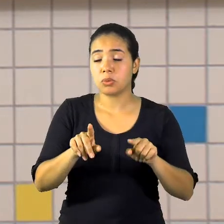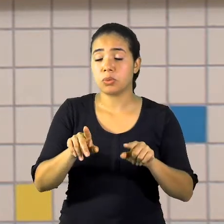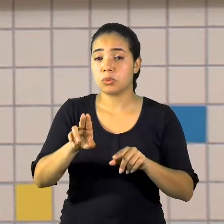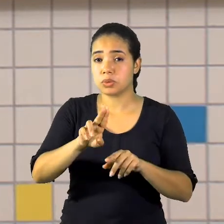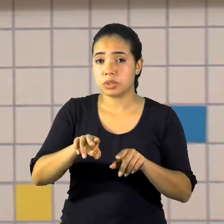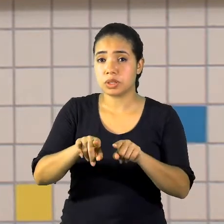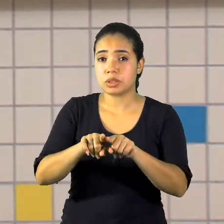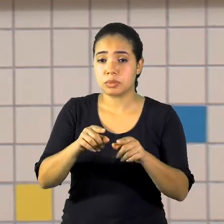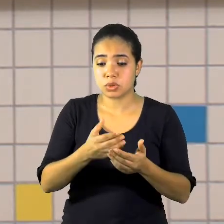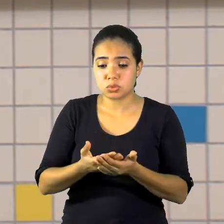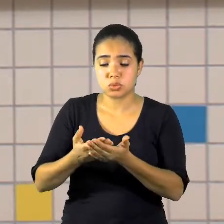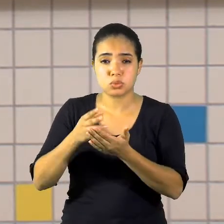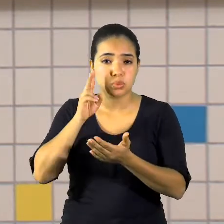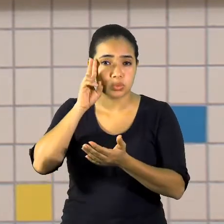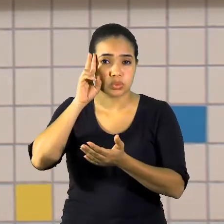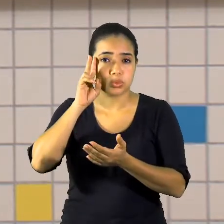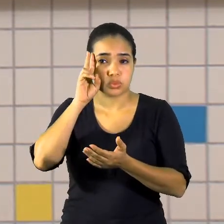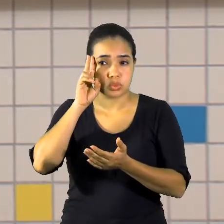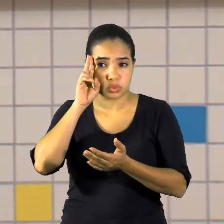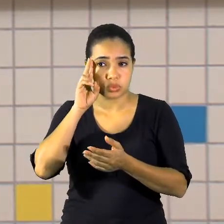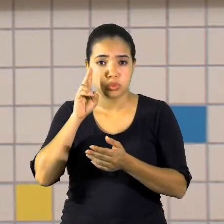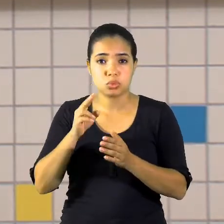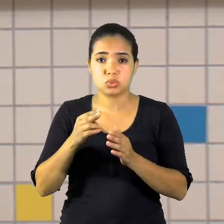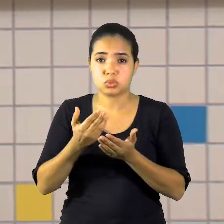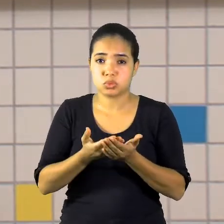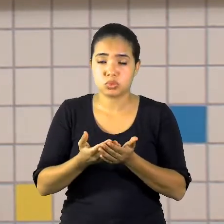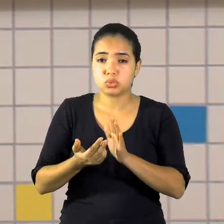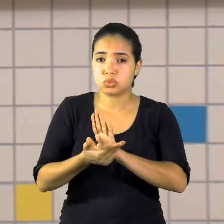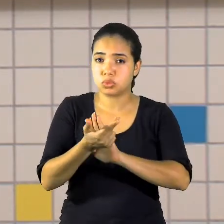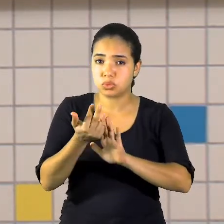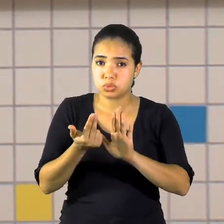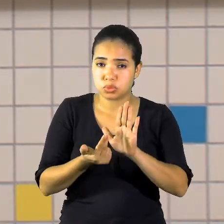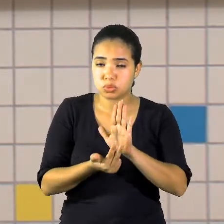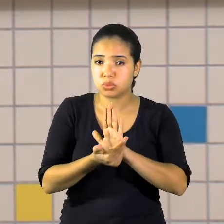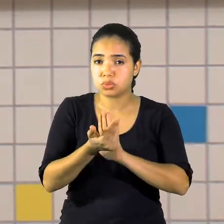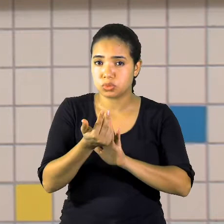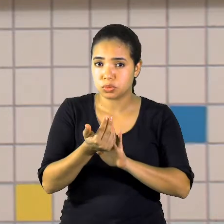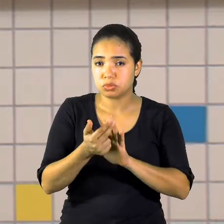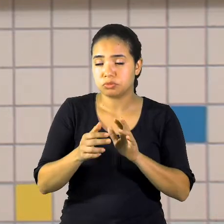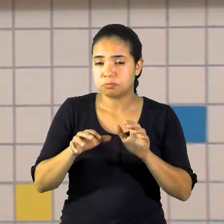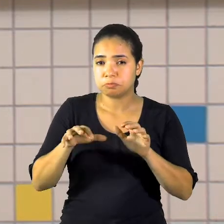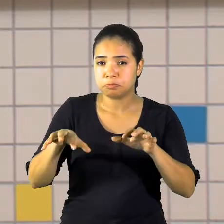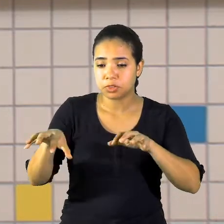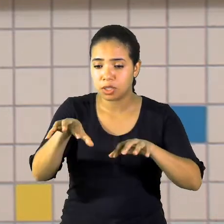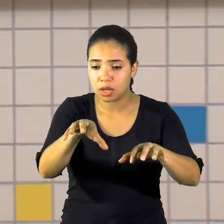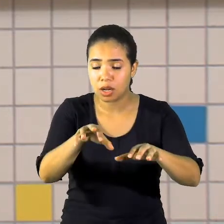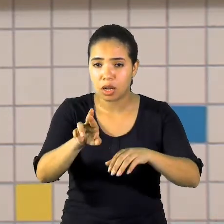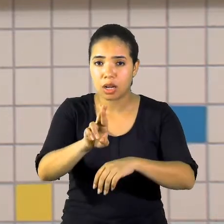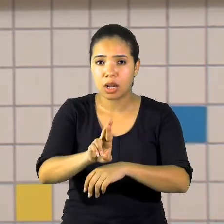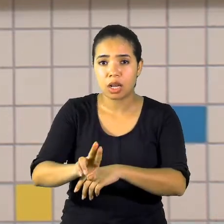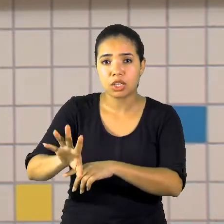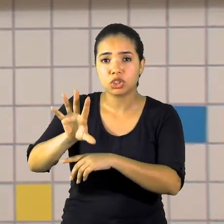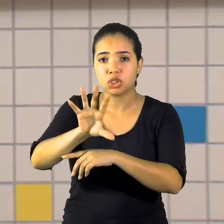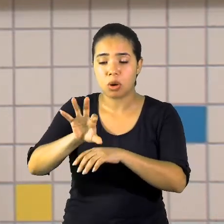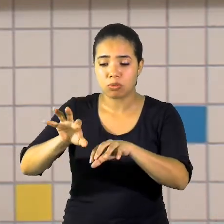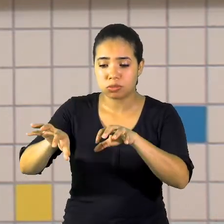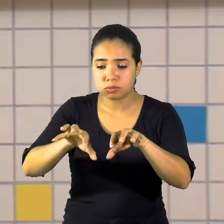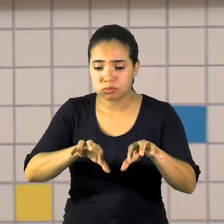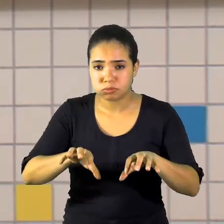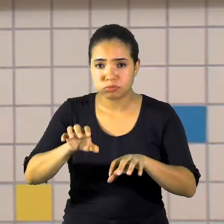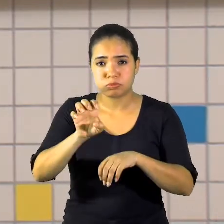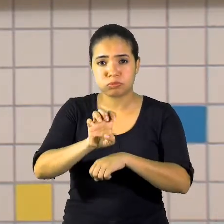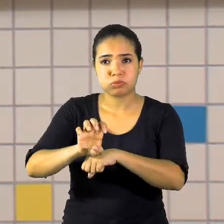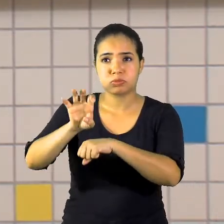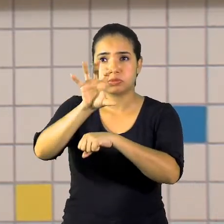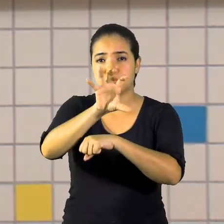utilizada para o estudo de história, quando eu estou estudando mapas, quando eu estou vendo sobre determinadas regiões, mapas históricos, eu estou fazendo